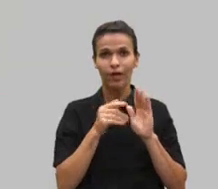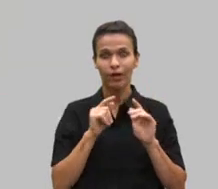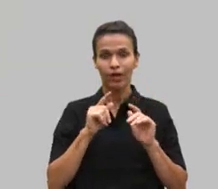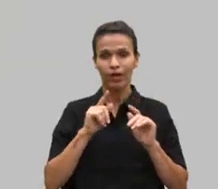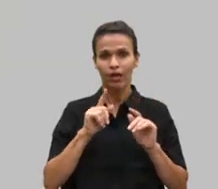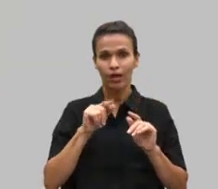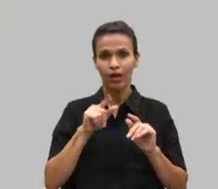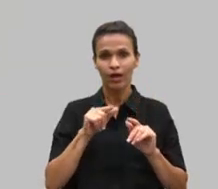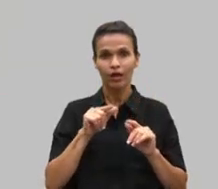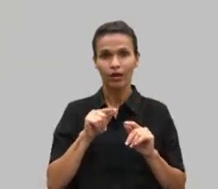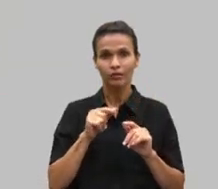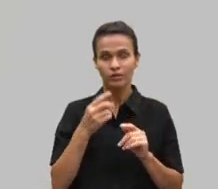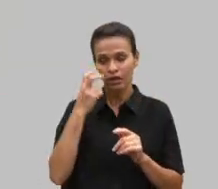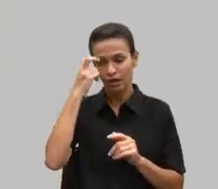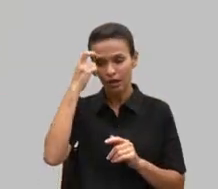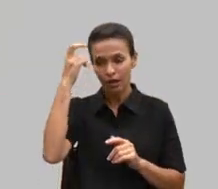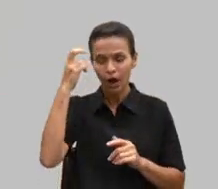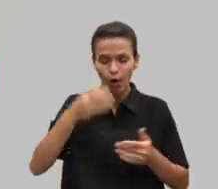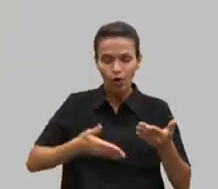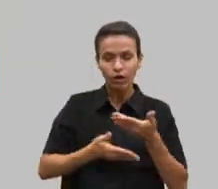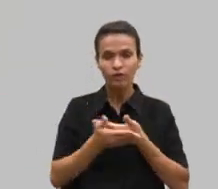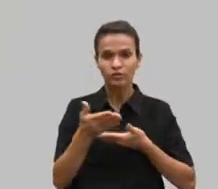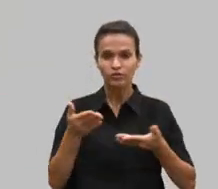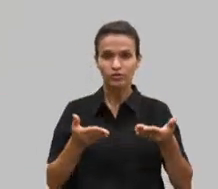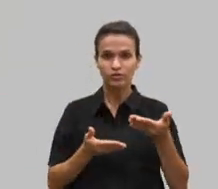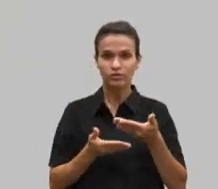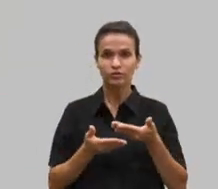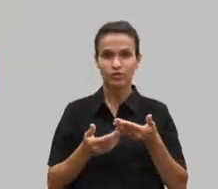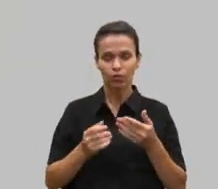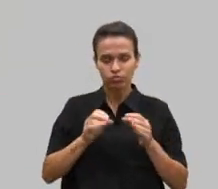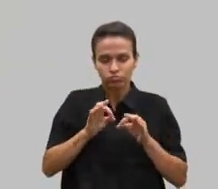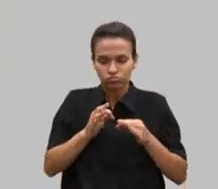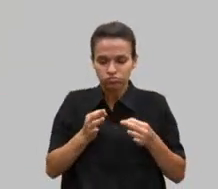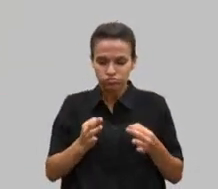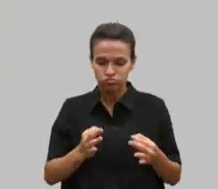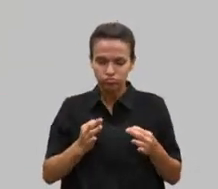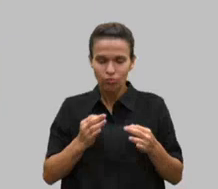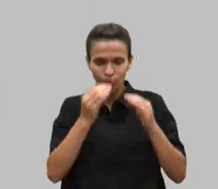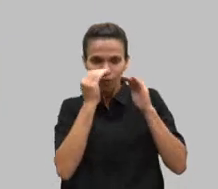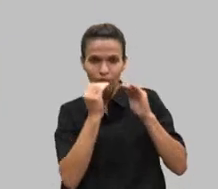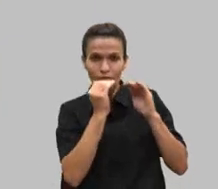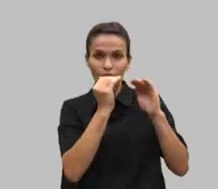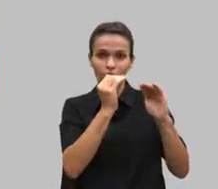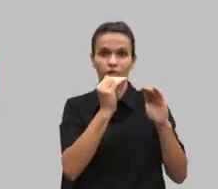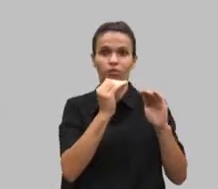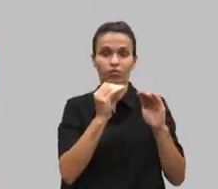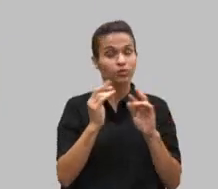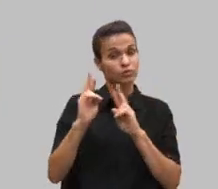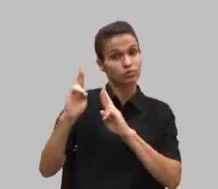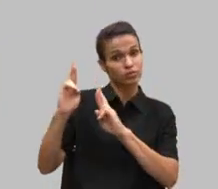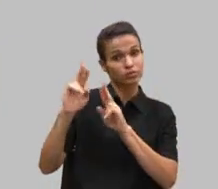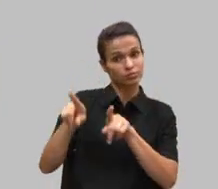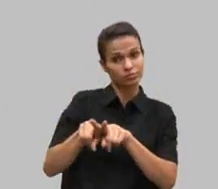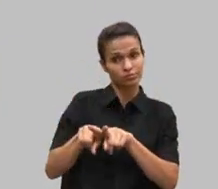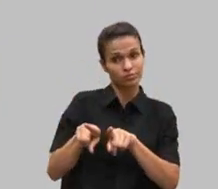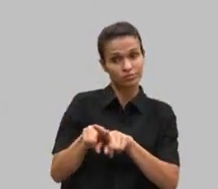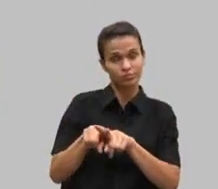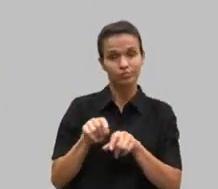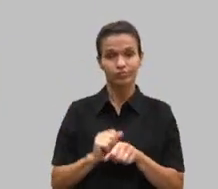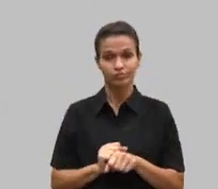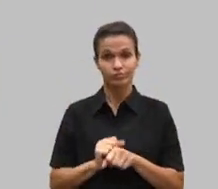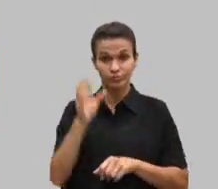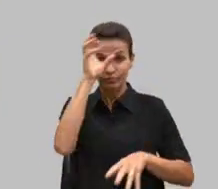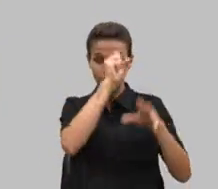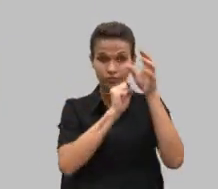essa inteligência coletiva com humildade com respeito e com esperança e esse aprendizado